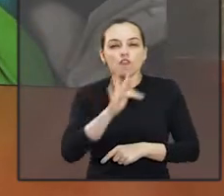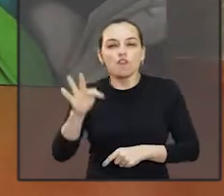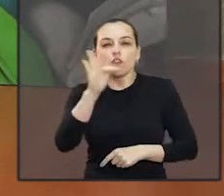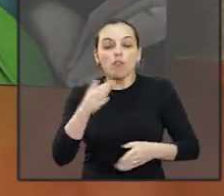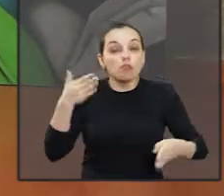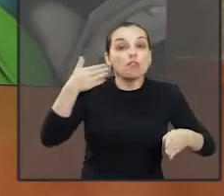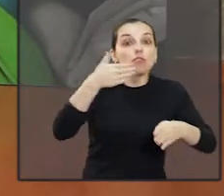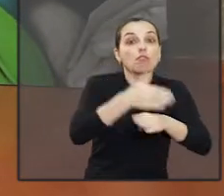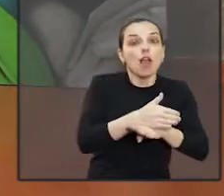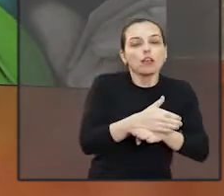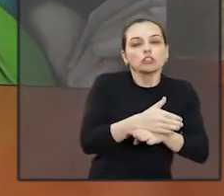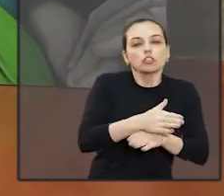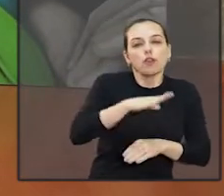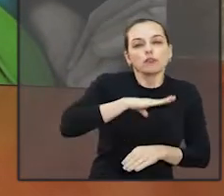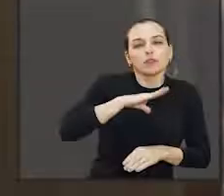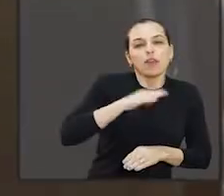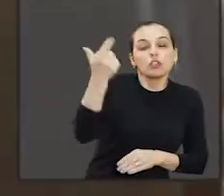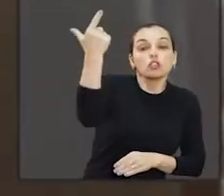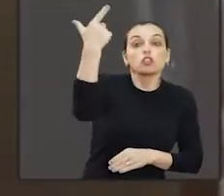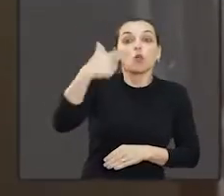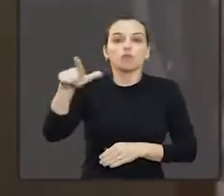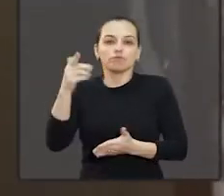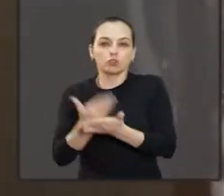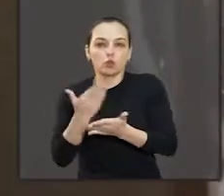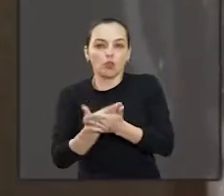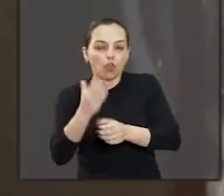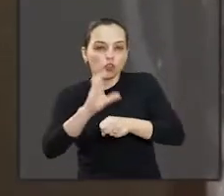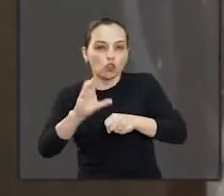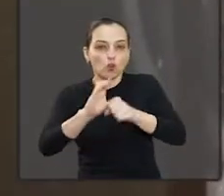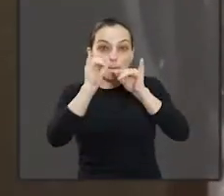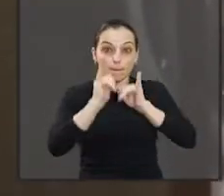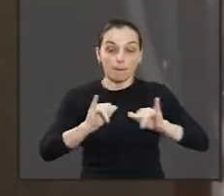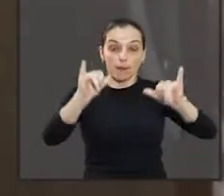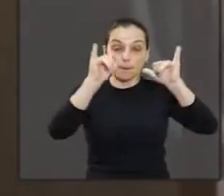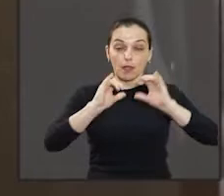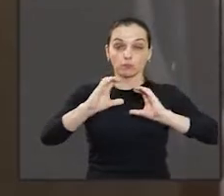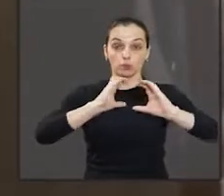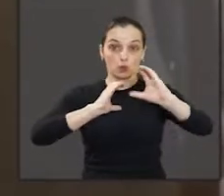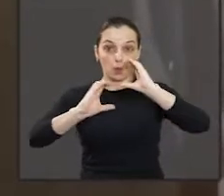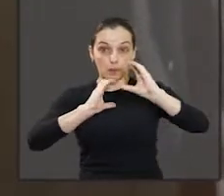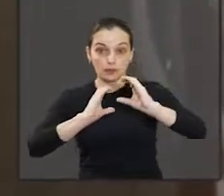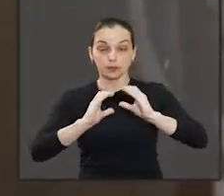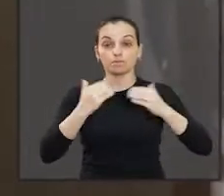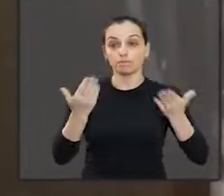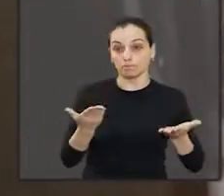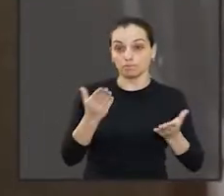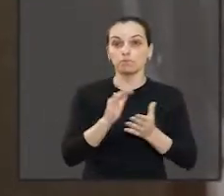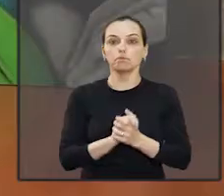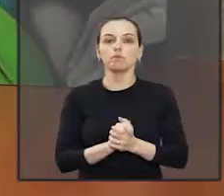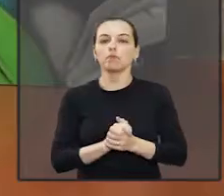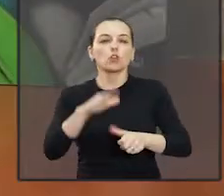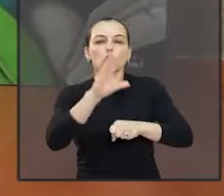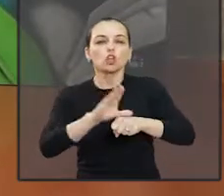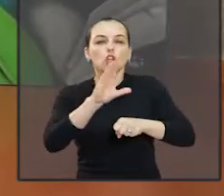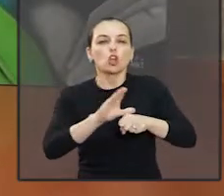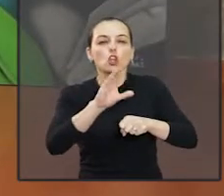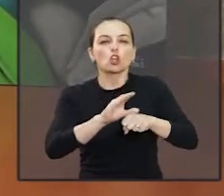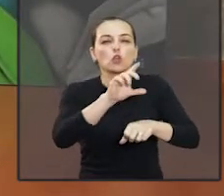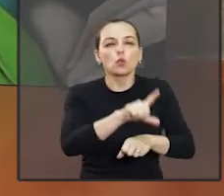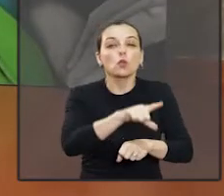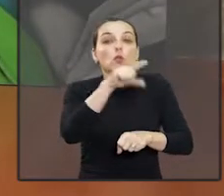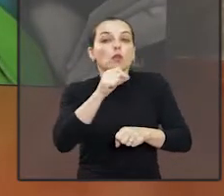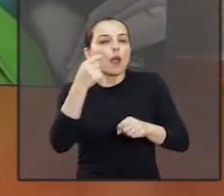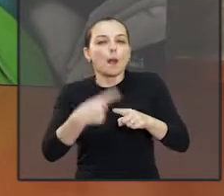2 anos, sem fazer grafite nenhum, né? Eu fui fazer comunicação, faculdade de publicidade, comunicação. E eu entrei